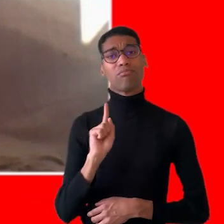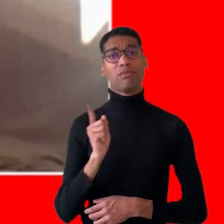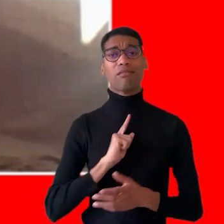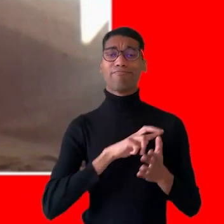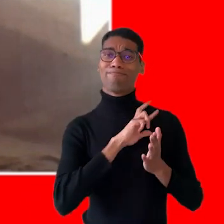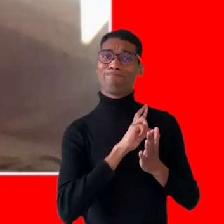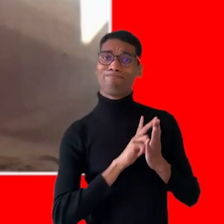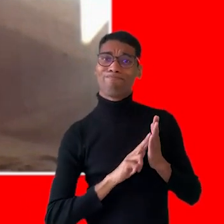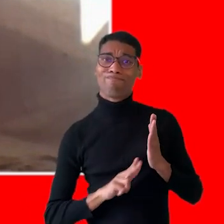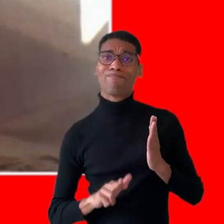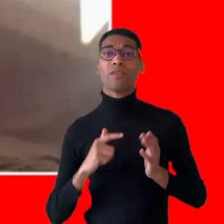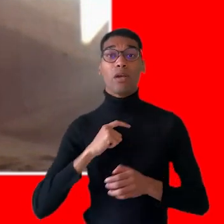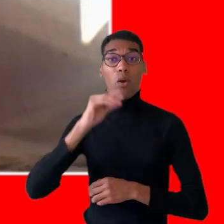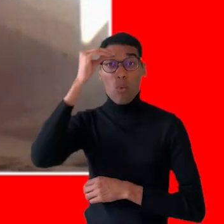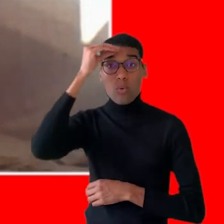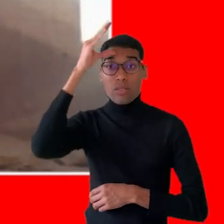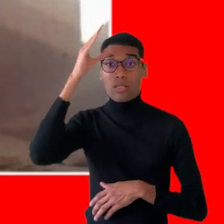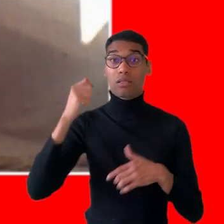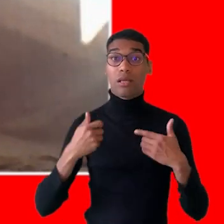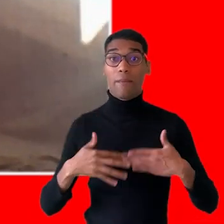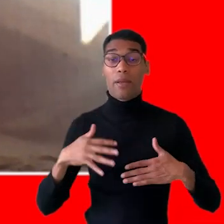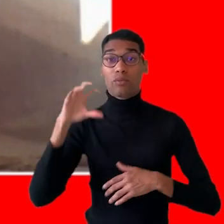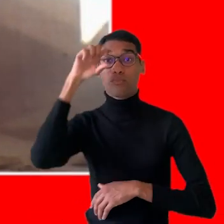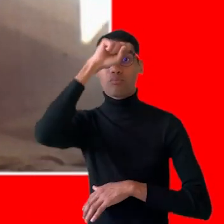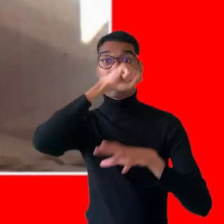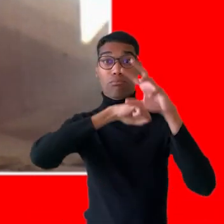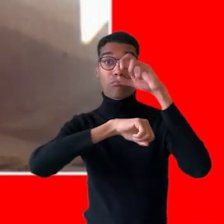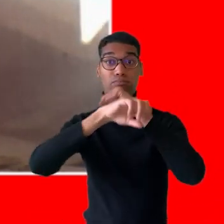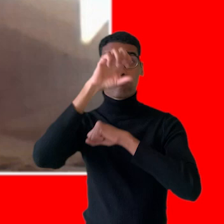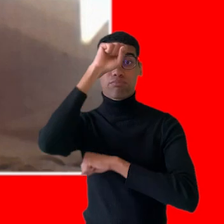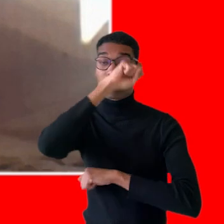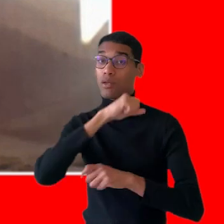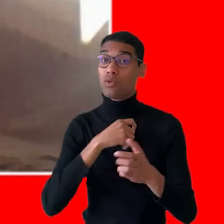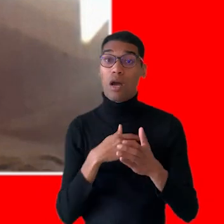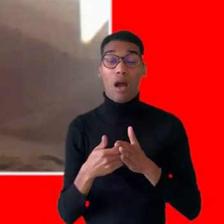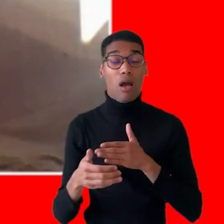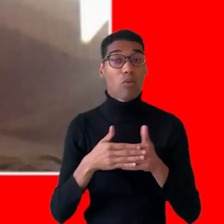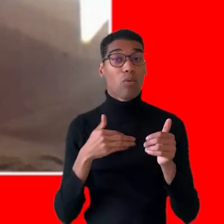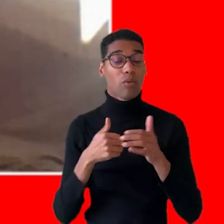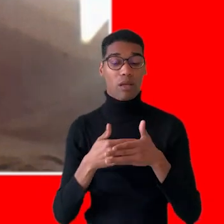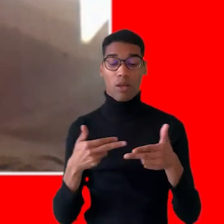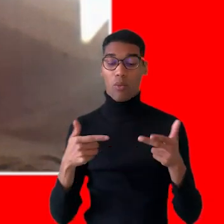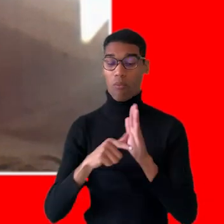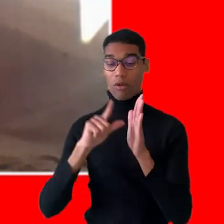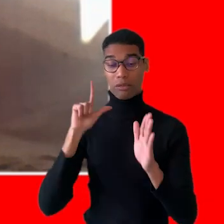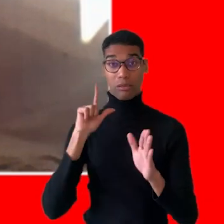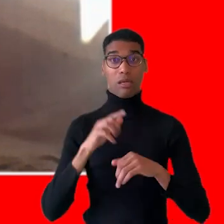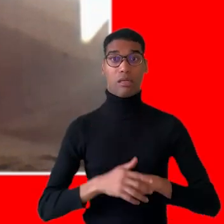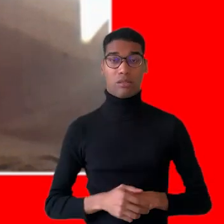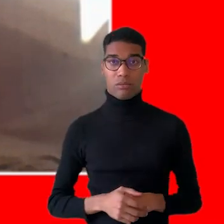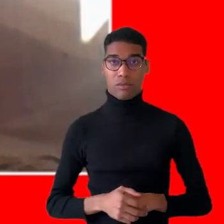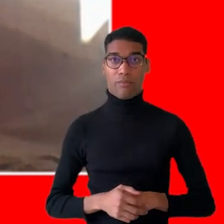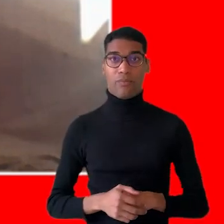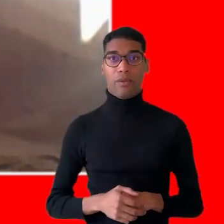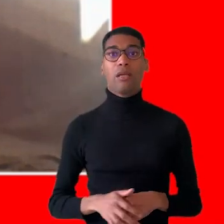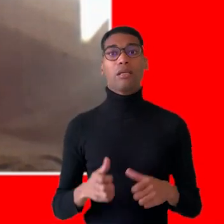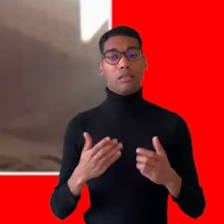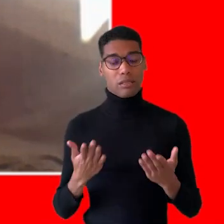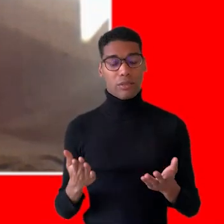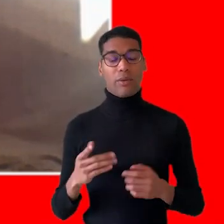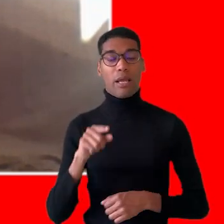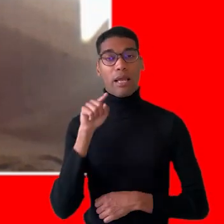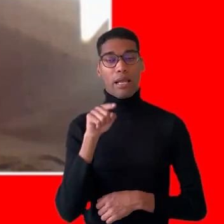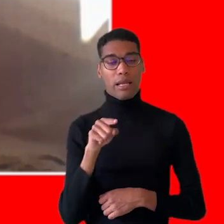uma diversidade muito grande, é um conhecimento, é um saber antes de qualquer coisa. Então, esse